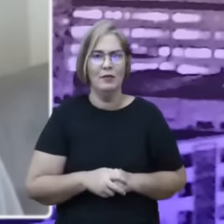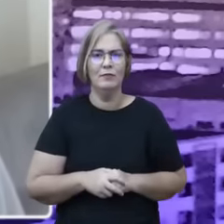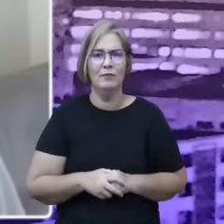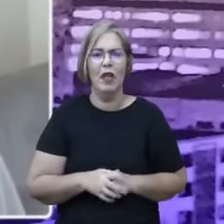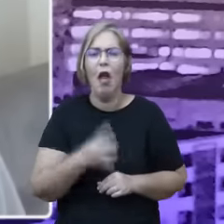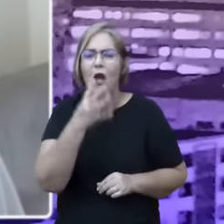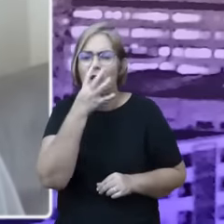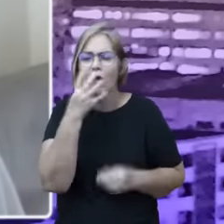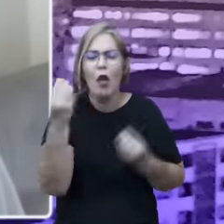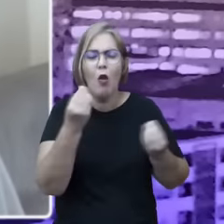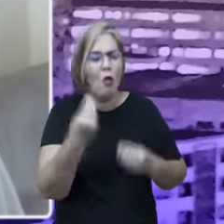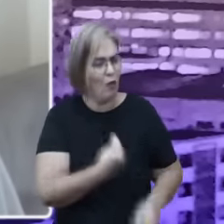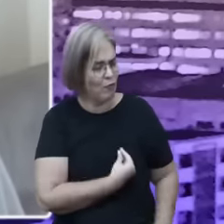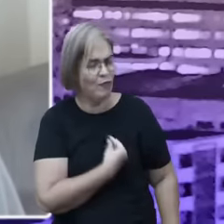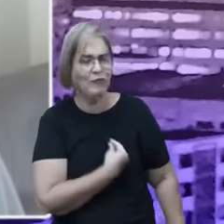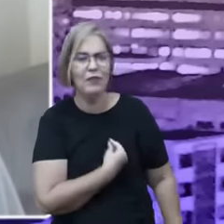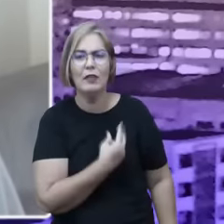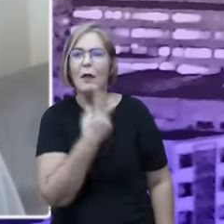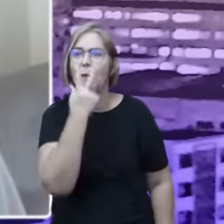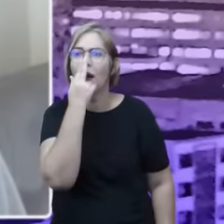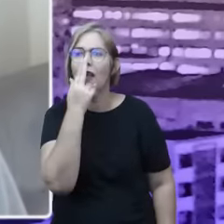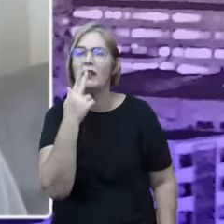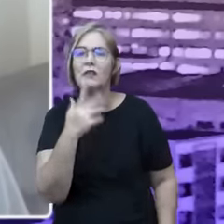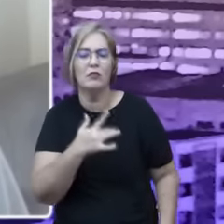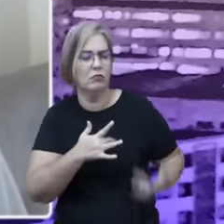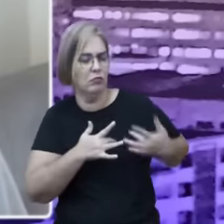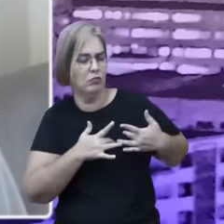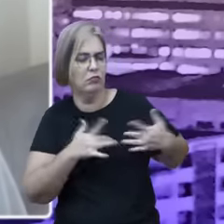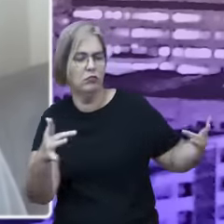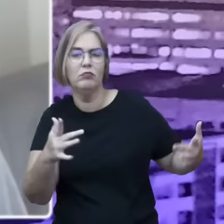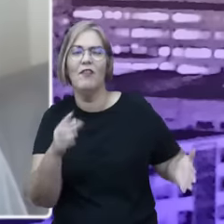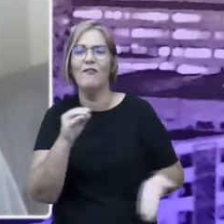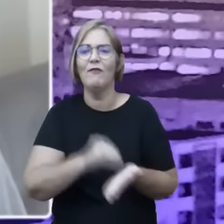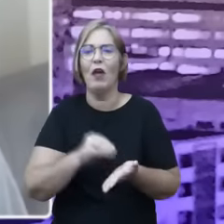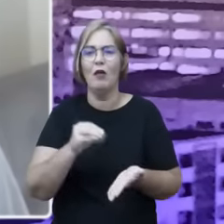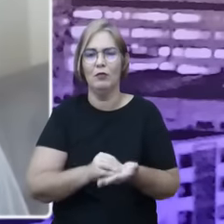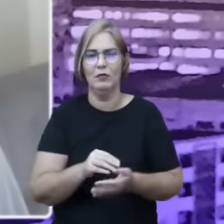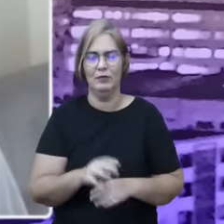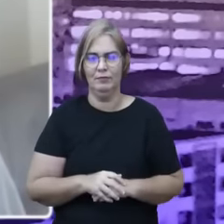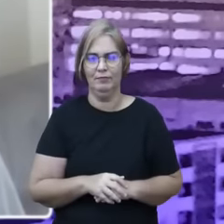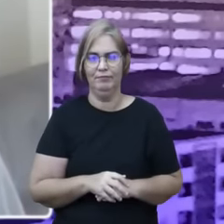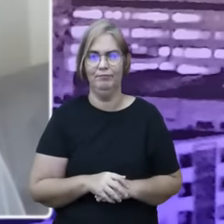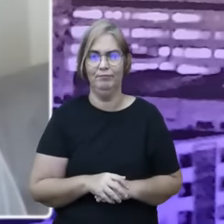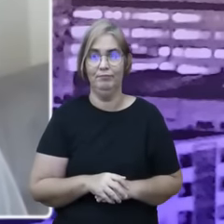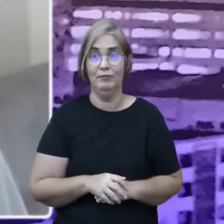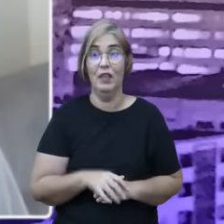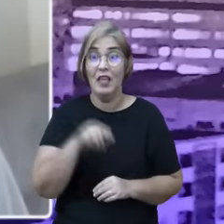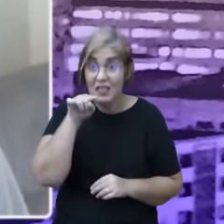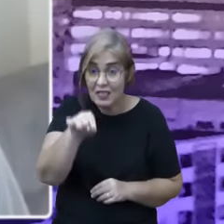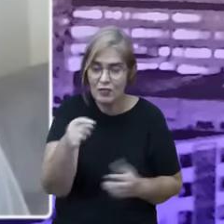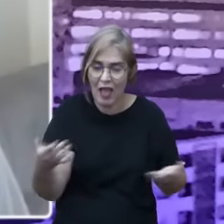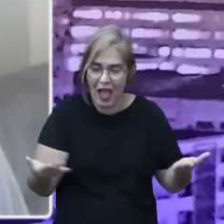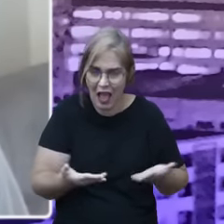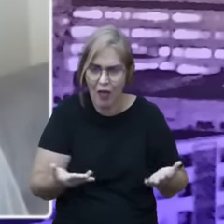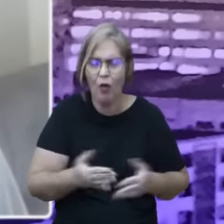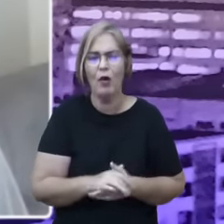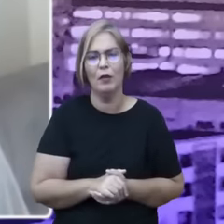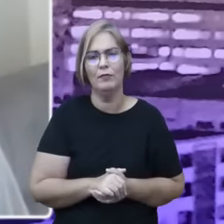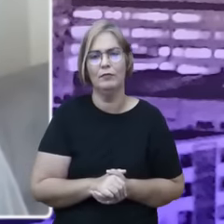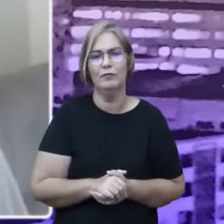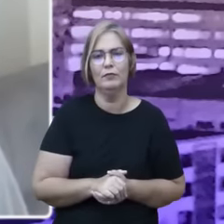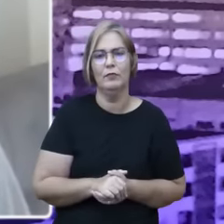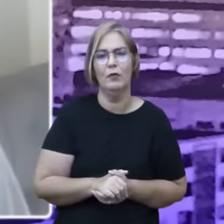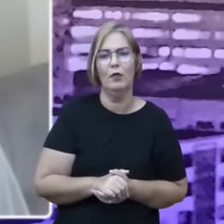que leva à solidariedade humana. É nisso, aqui e agora que o pensamento de